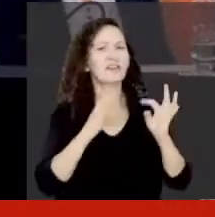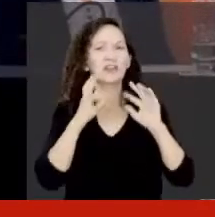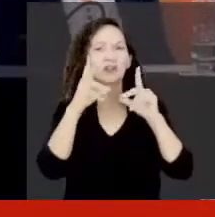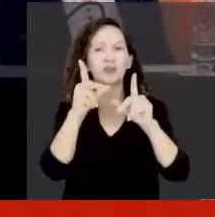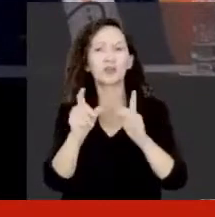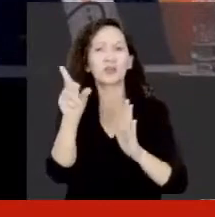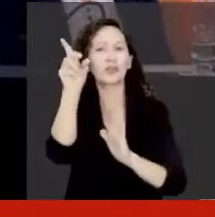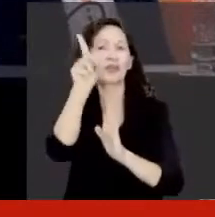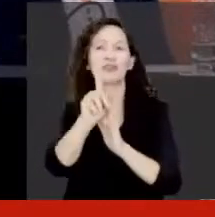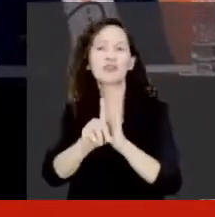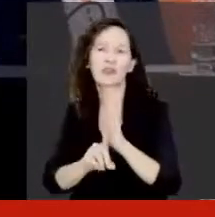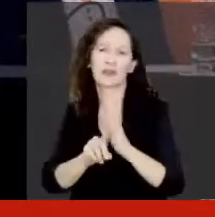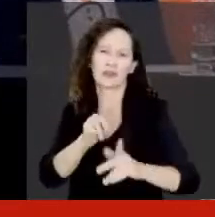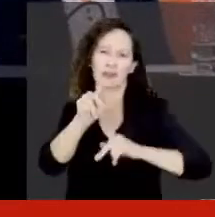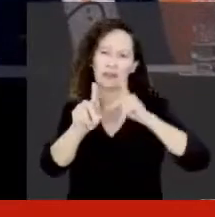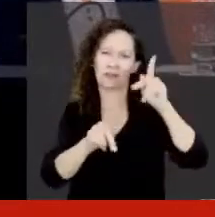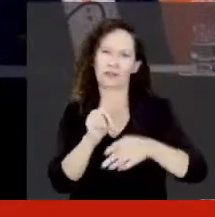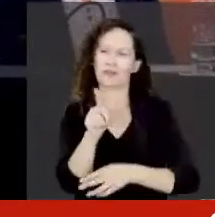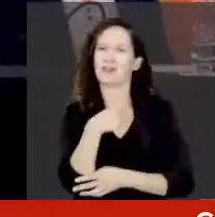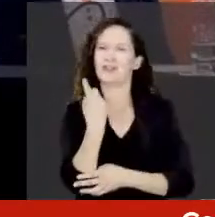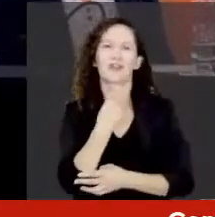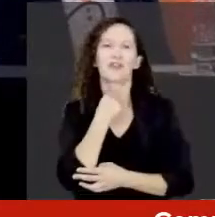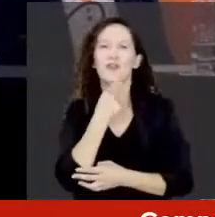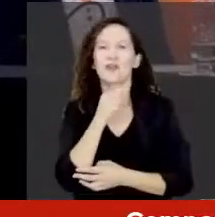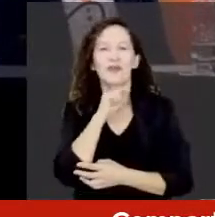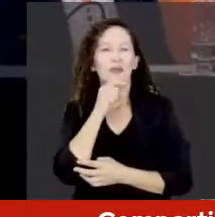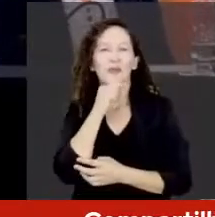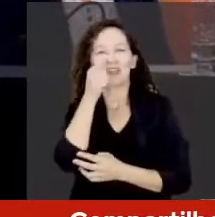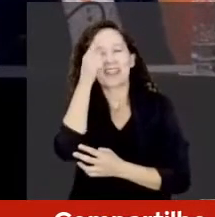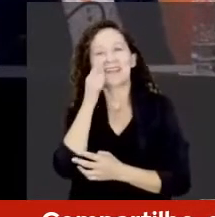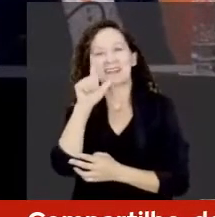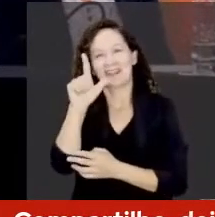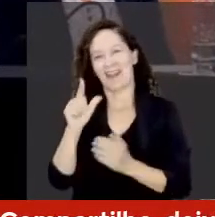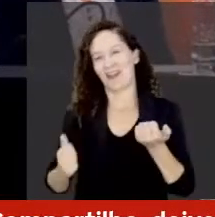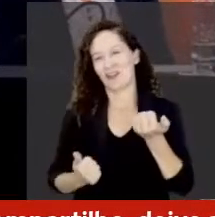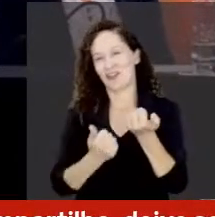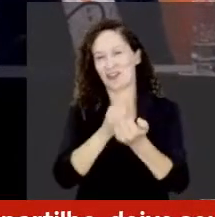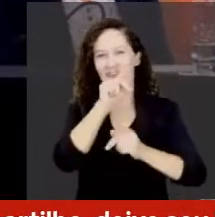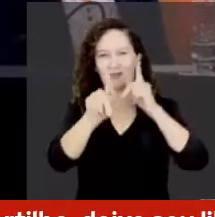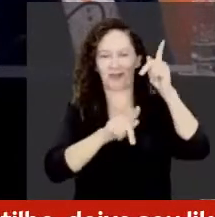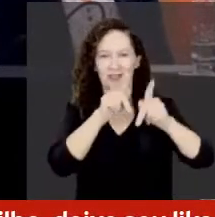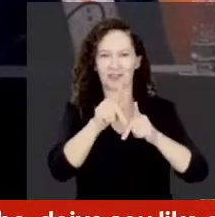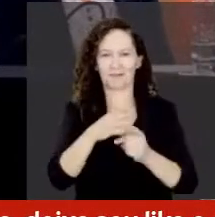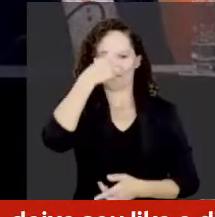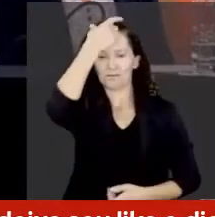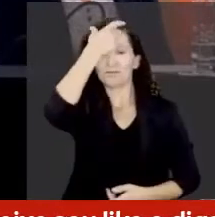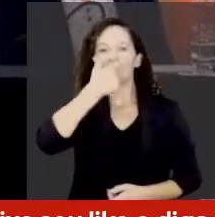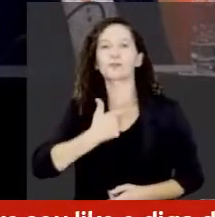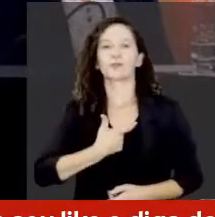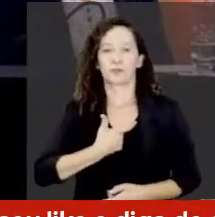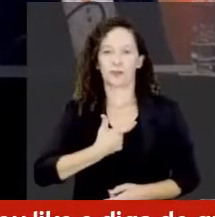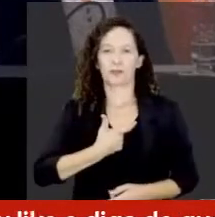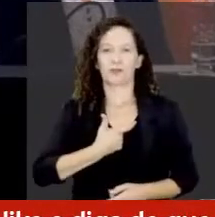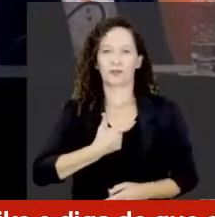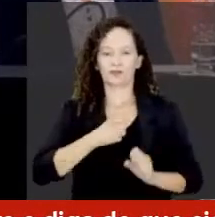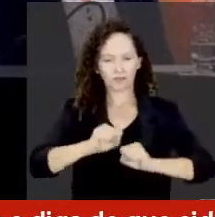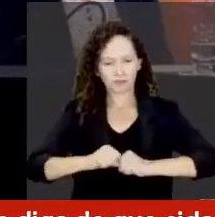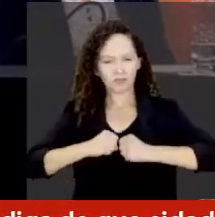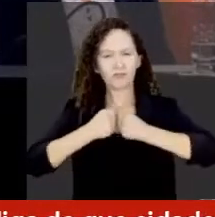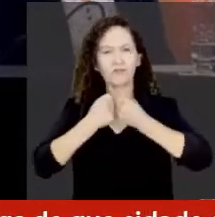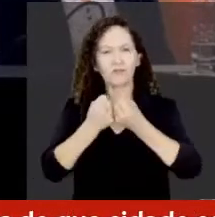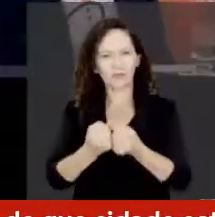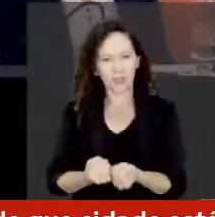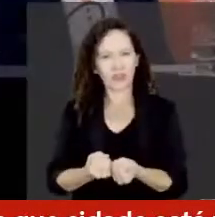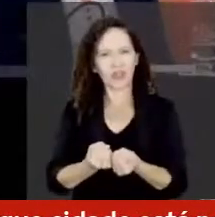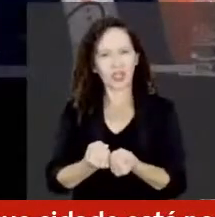inflação está debilitada nas costas de quem governa esse país. Porque uma parte da inflação é energia. É energia